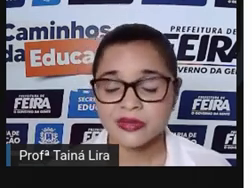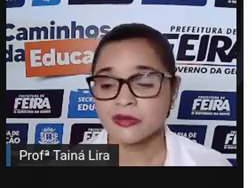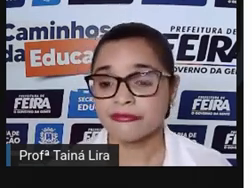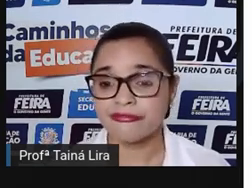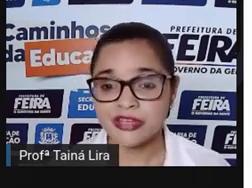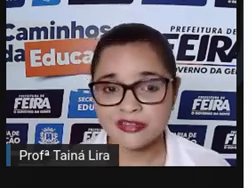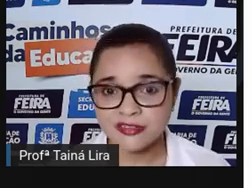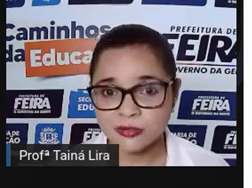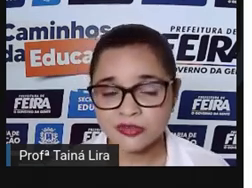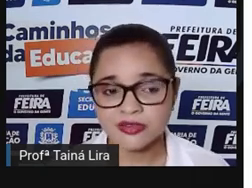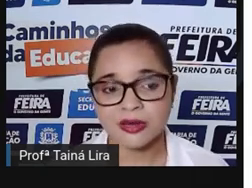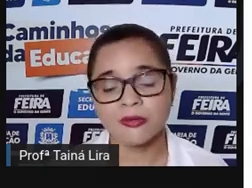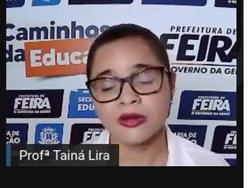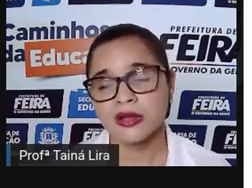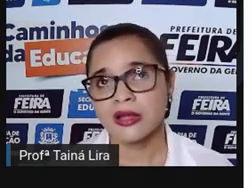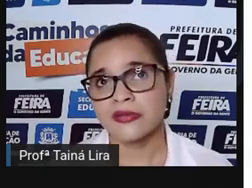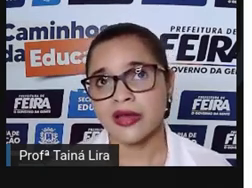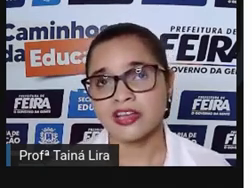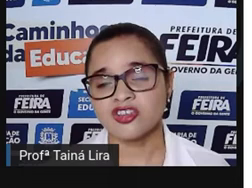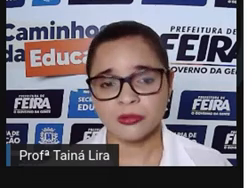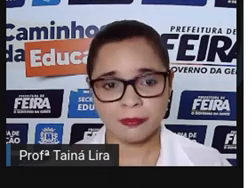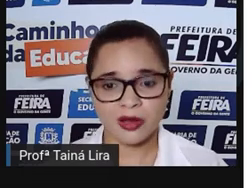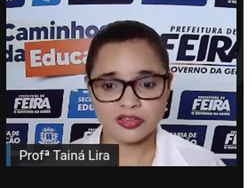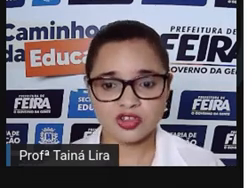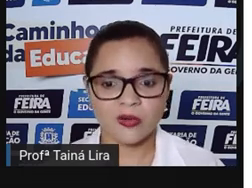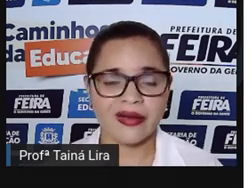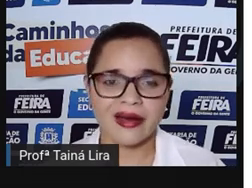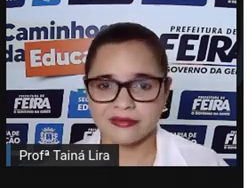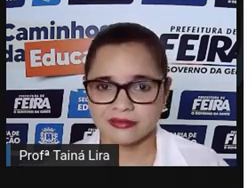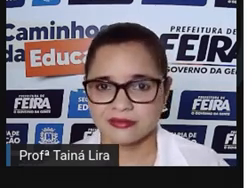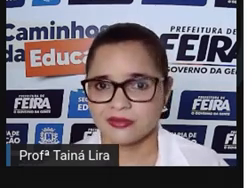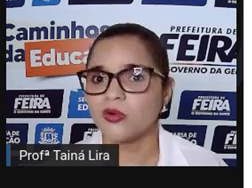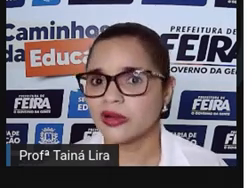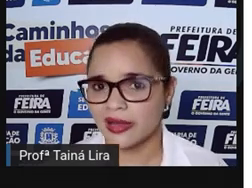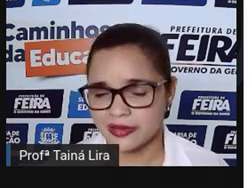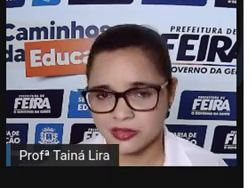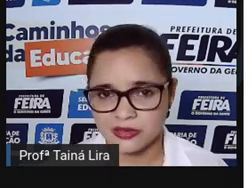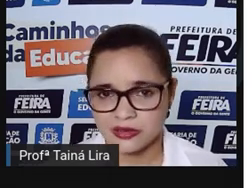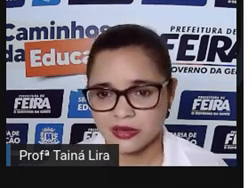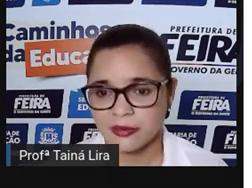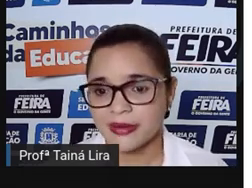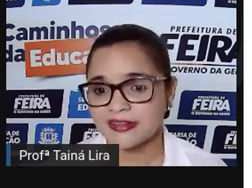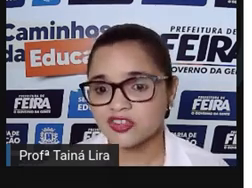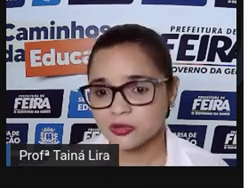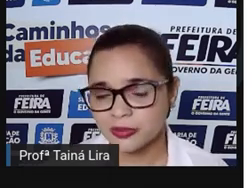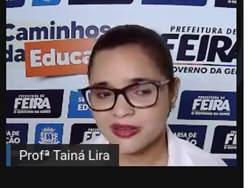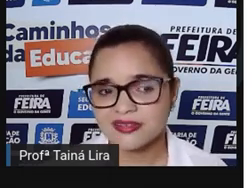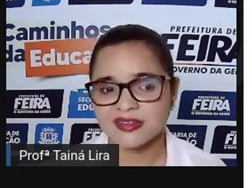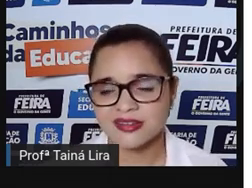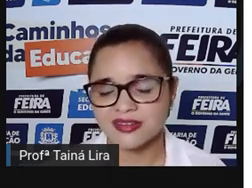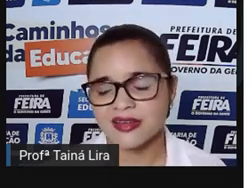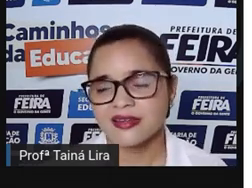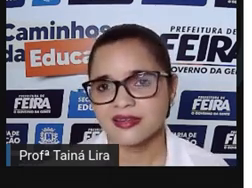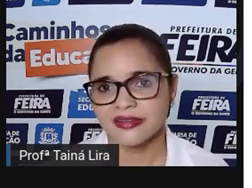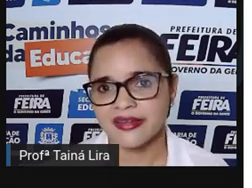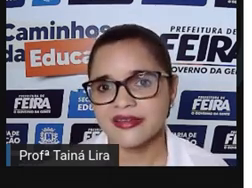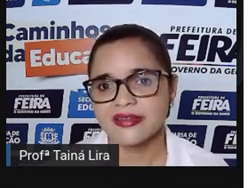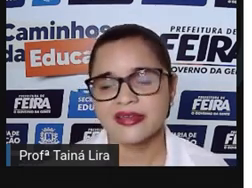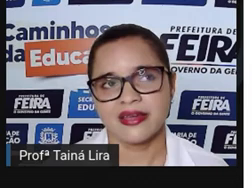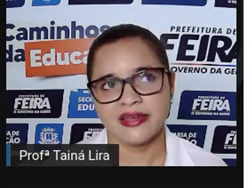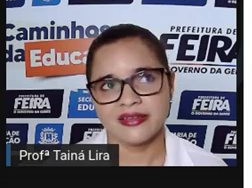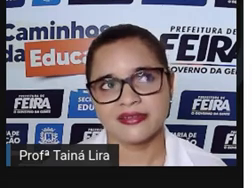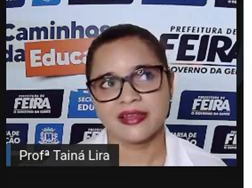tá? Vícios, então, a gente pode jogar online, mas a gente precisa,